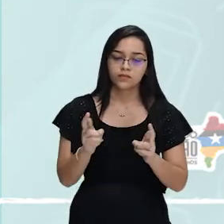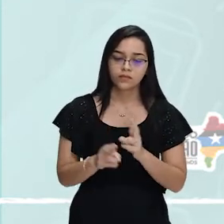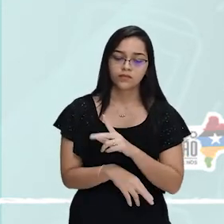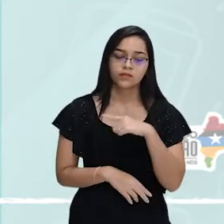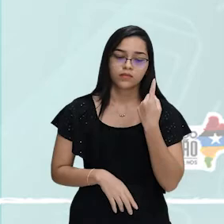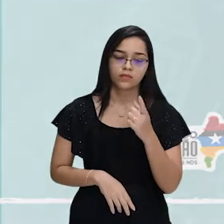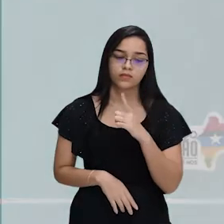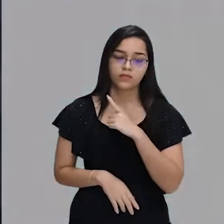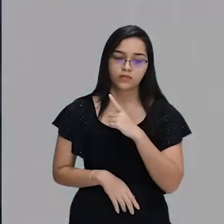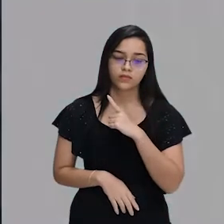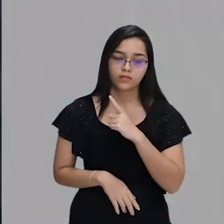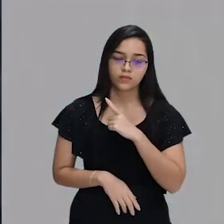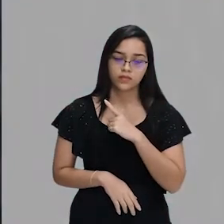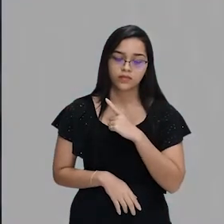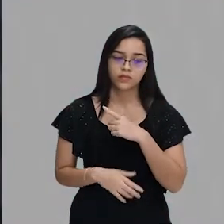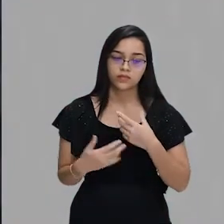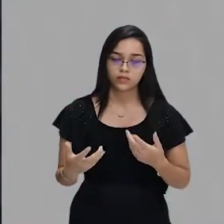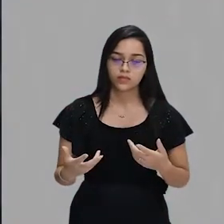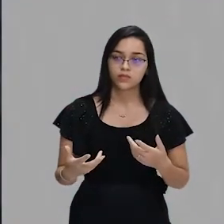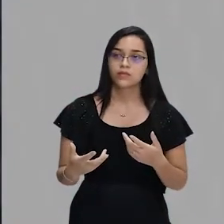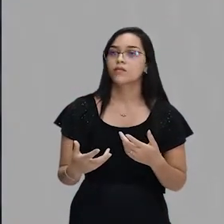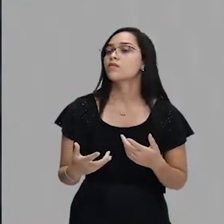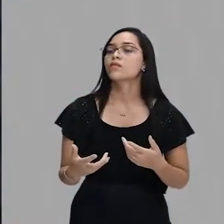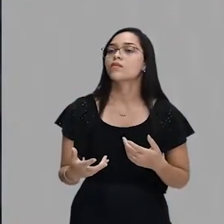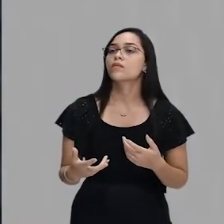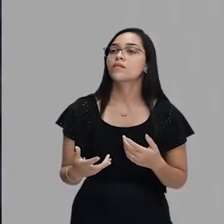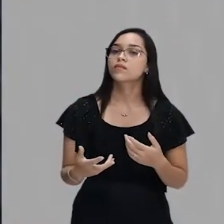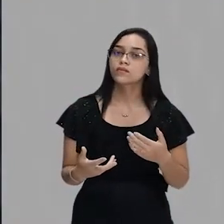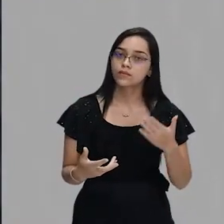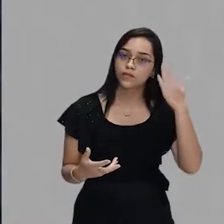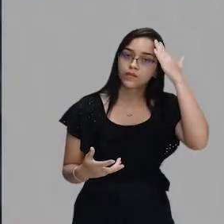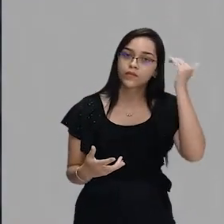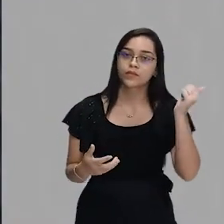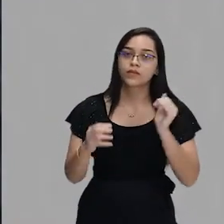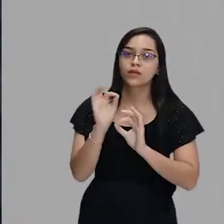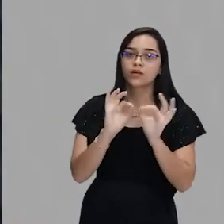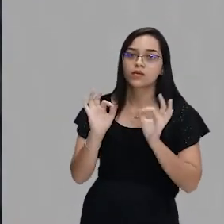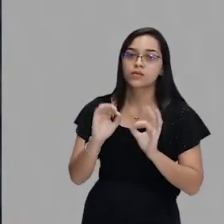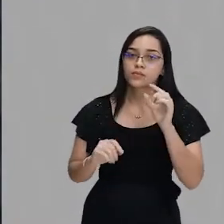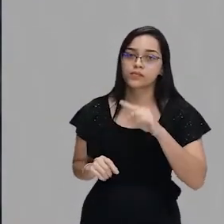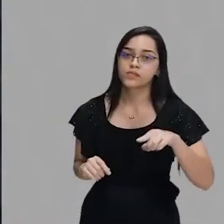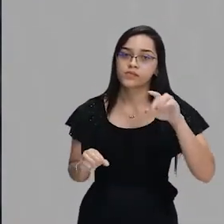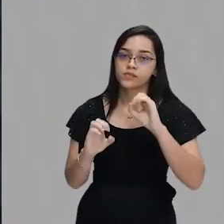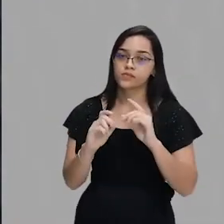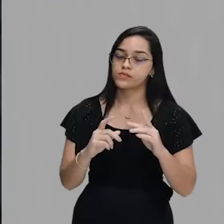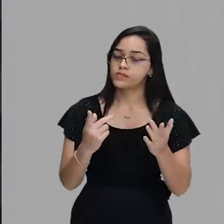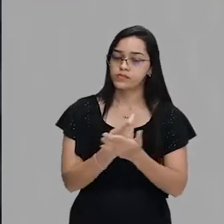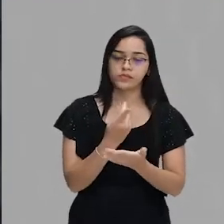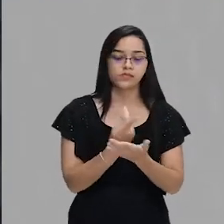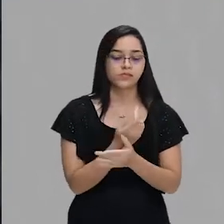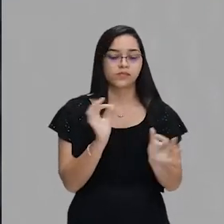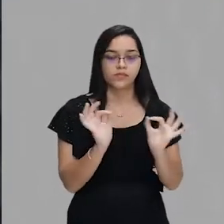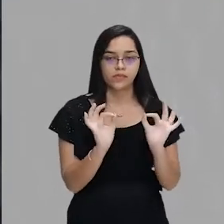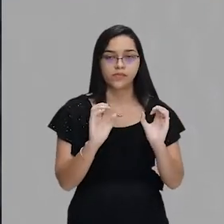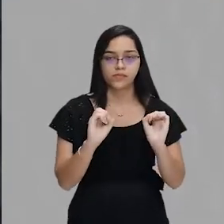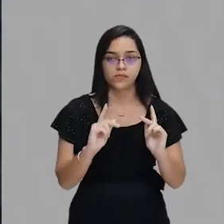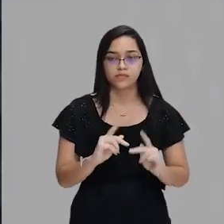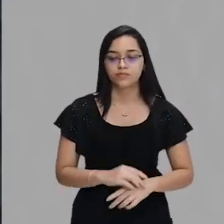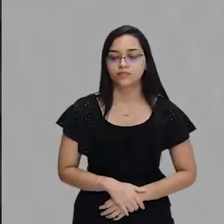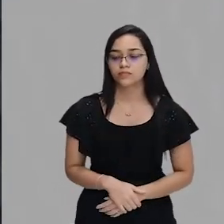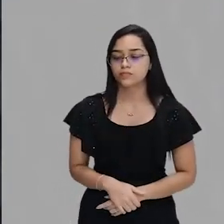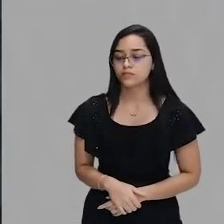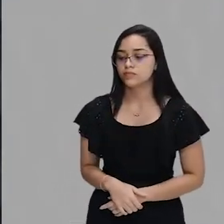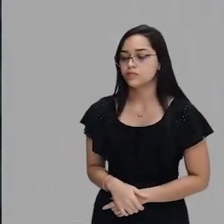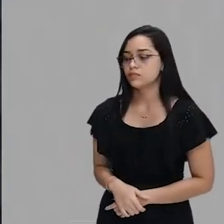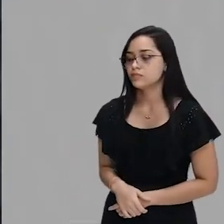gente trabalhou hoje, né, para ficar um conteúdo bastante trabalhado com vocês, para ninguém errar esse tipo de questão. Aqui ele